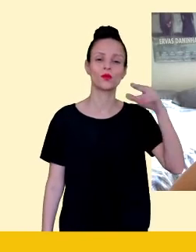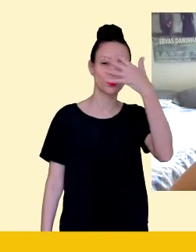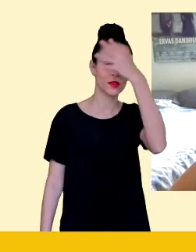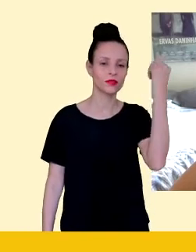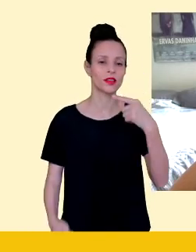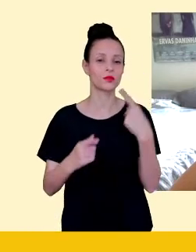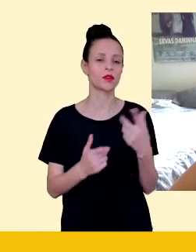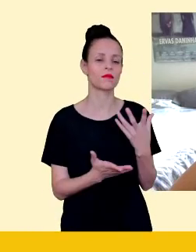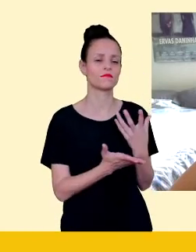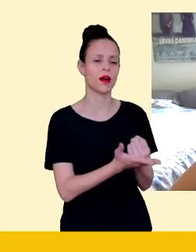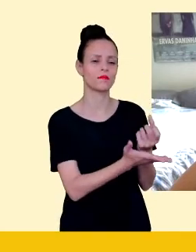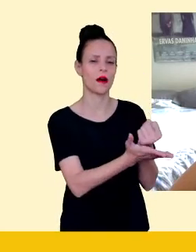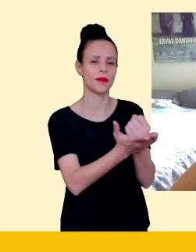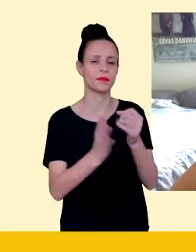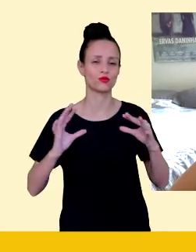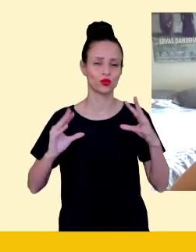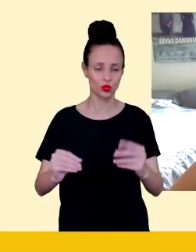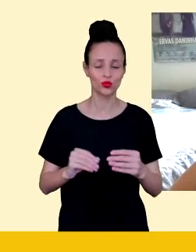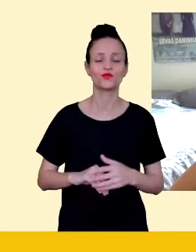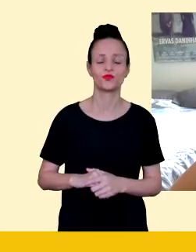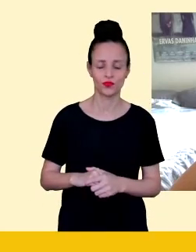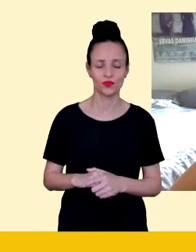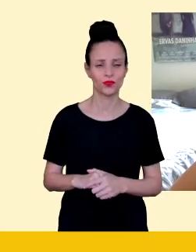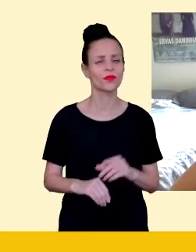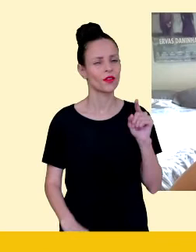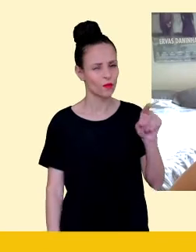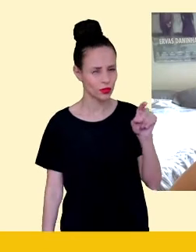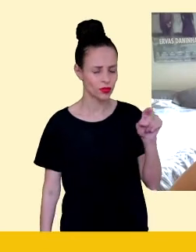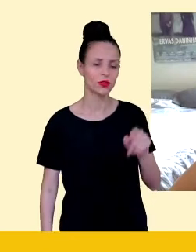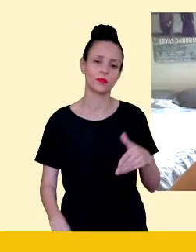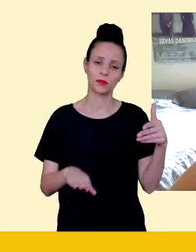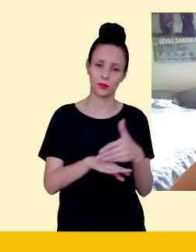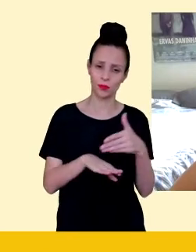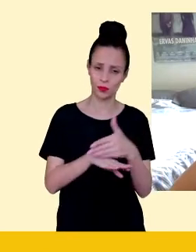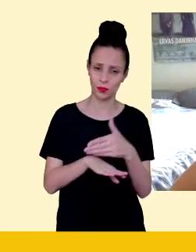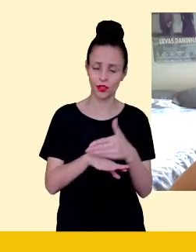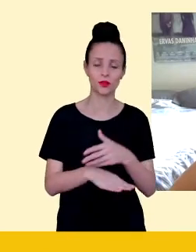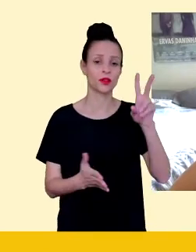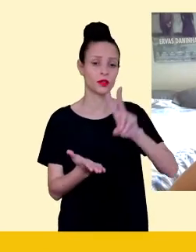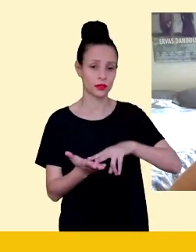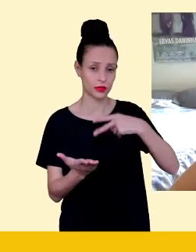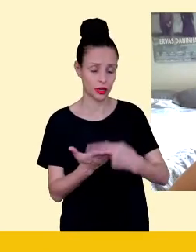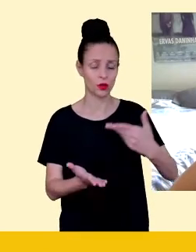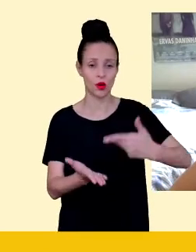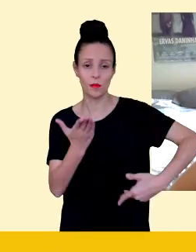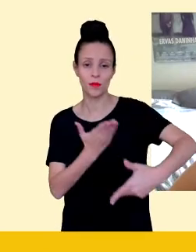muito impactante, que diz assim, que os brancos não se esquecem porque registram